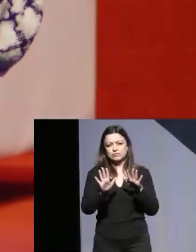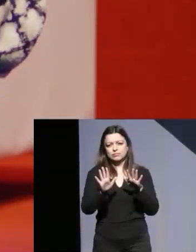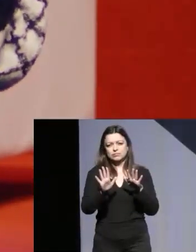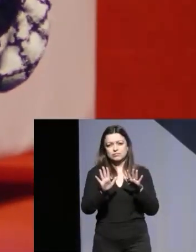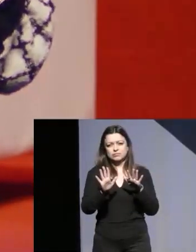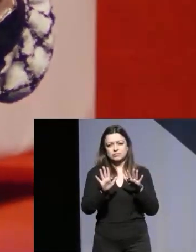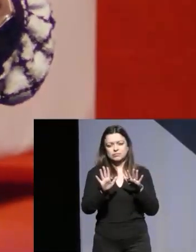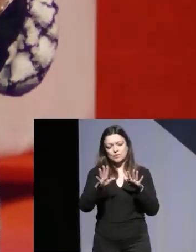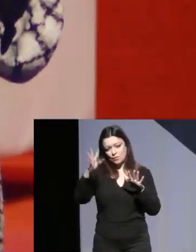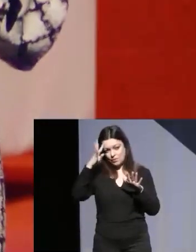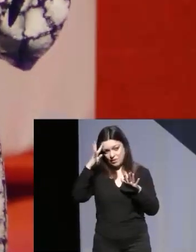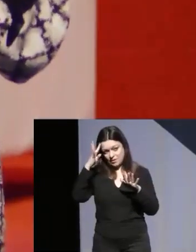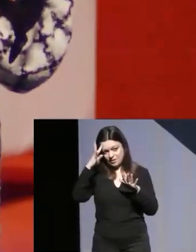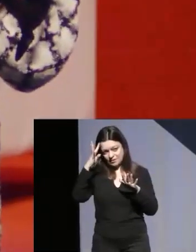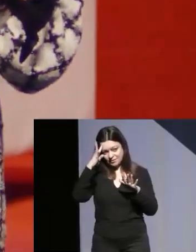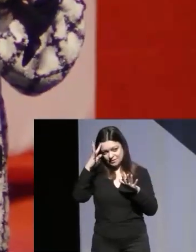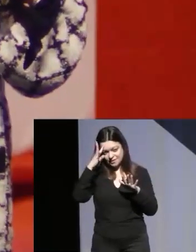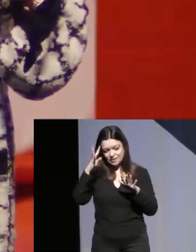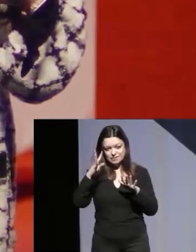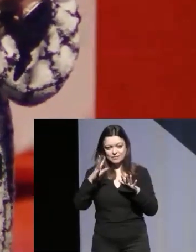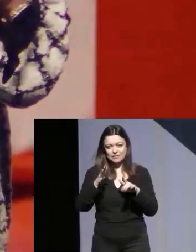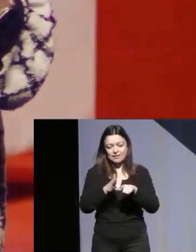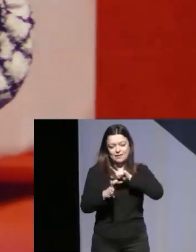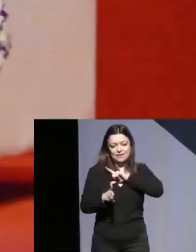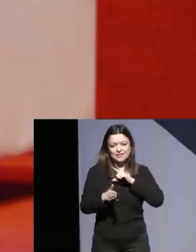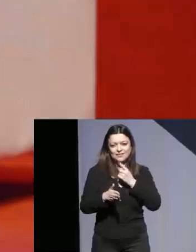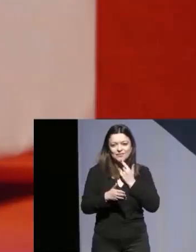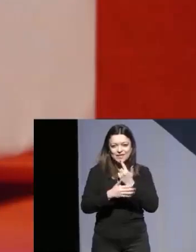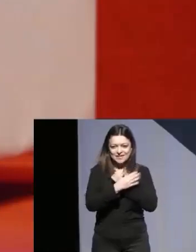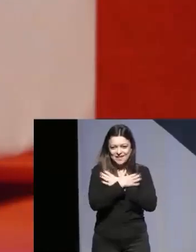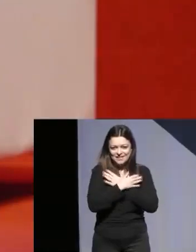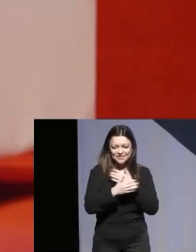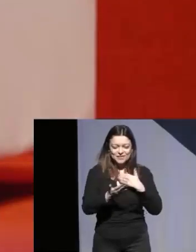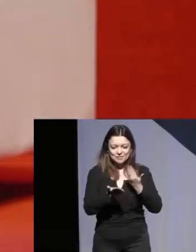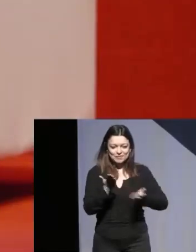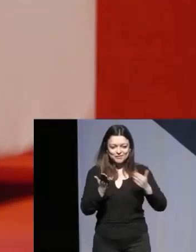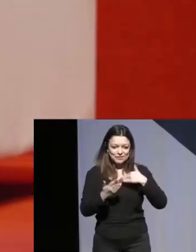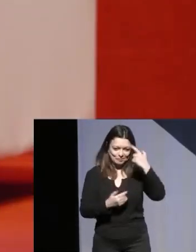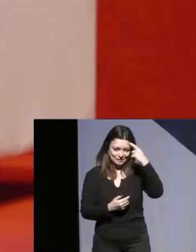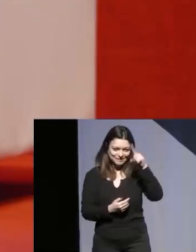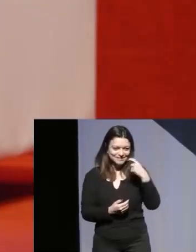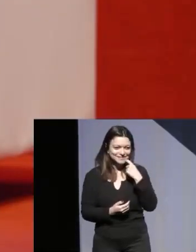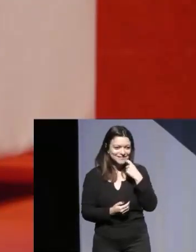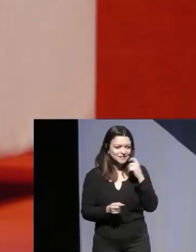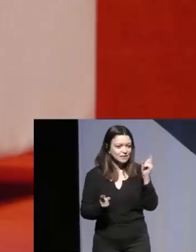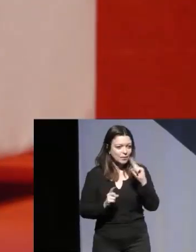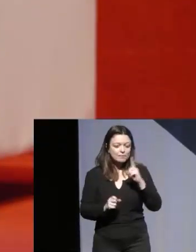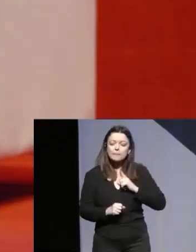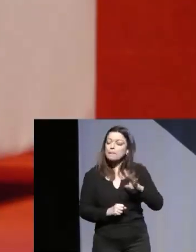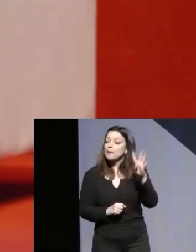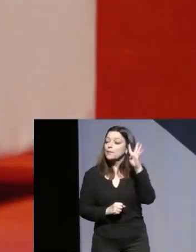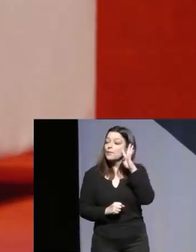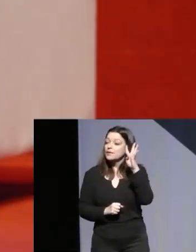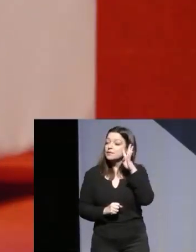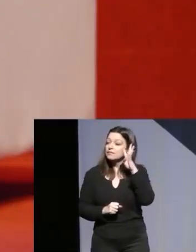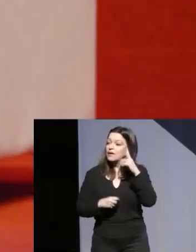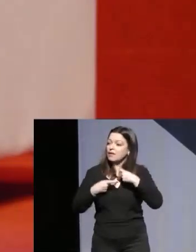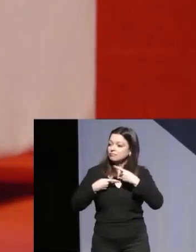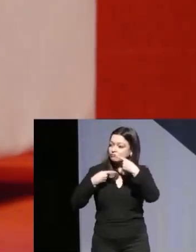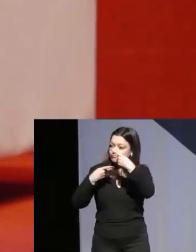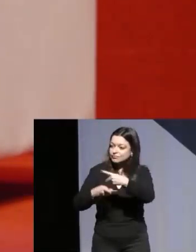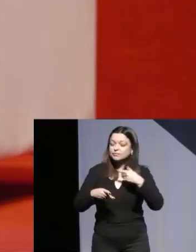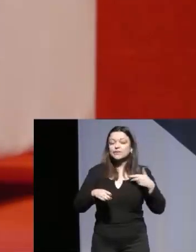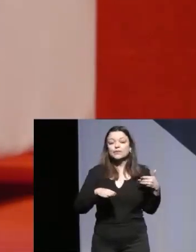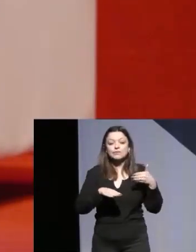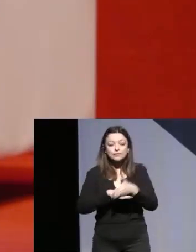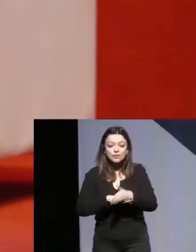na quarta, antes do feriado. Estou perdendo já o calendário aqui. Na quarta, fui honrada com um convite para ir na segunda-feira na